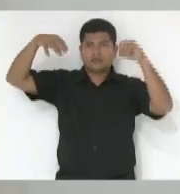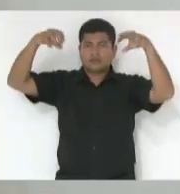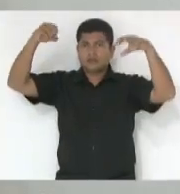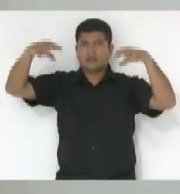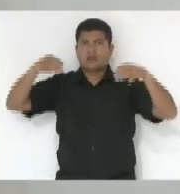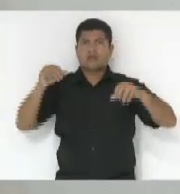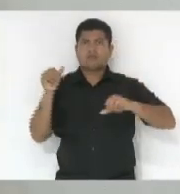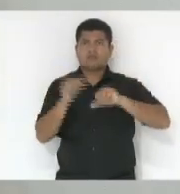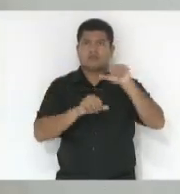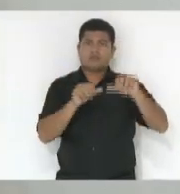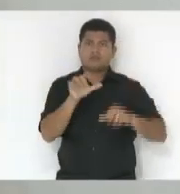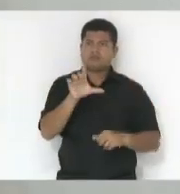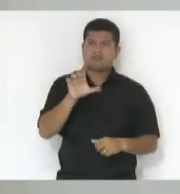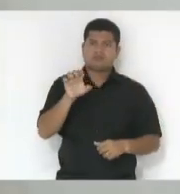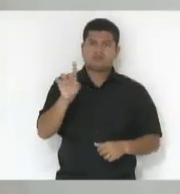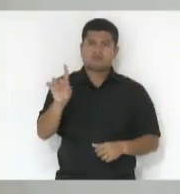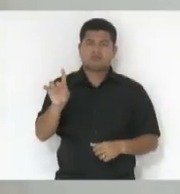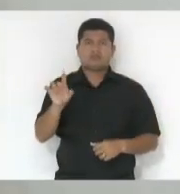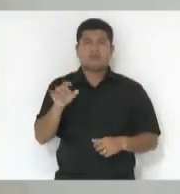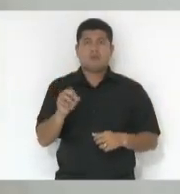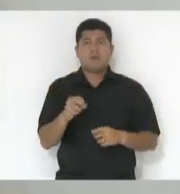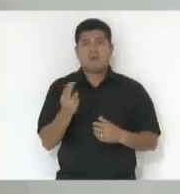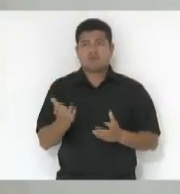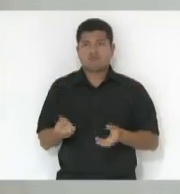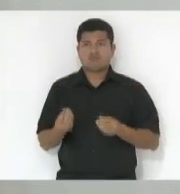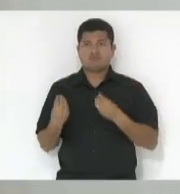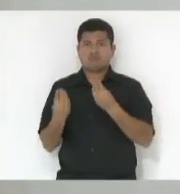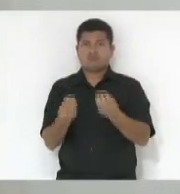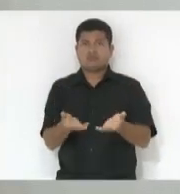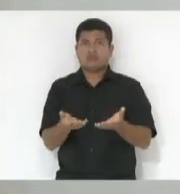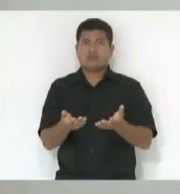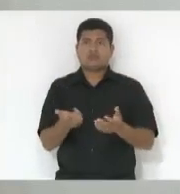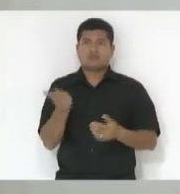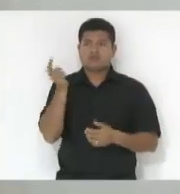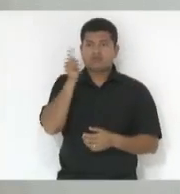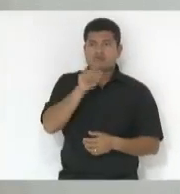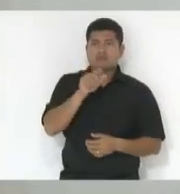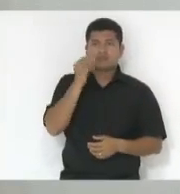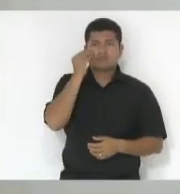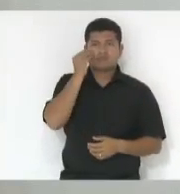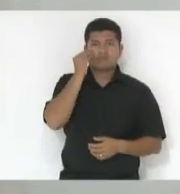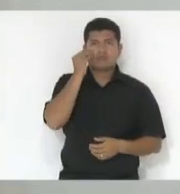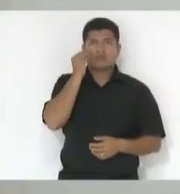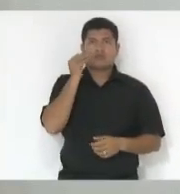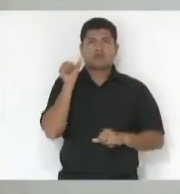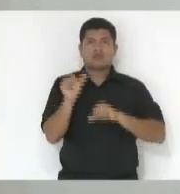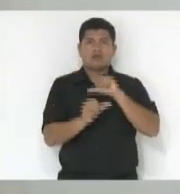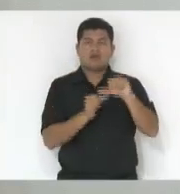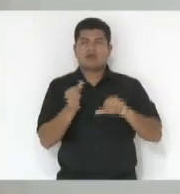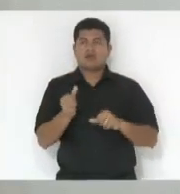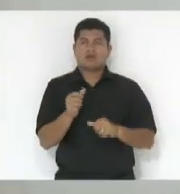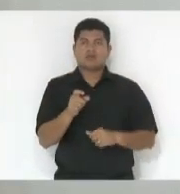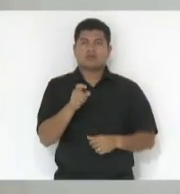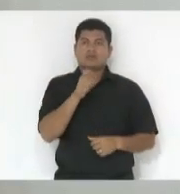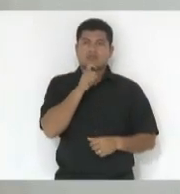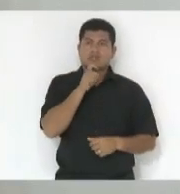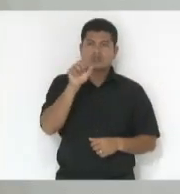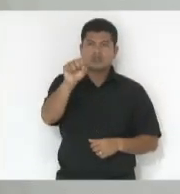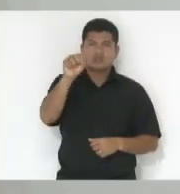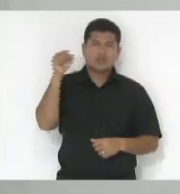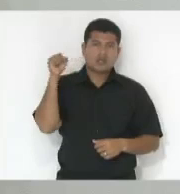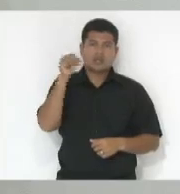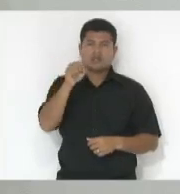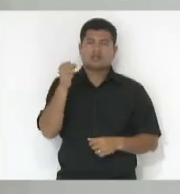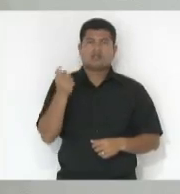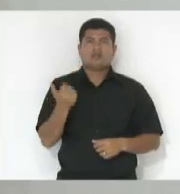lâmpadas de LED, ou oferece ao consumidor a possibilidade de troca de eletrodomésticos, como refrigeradores,